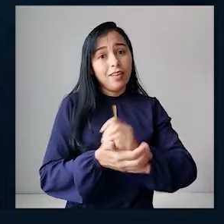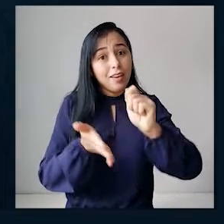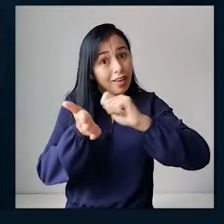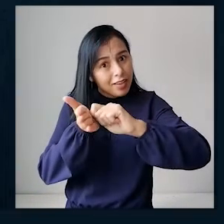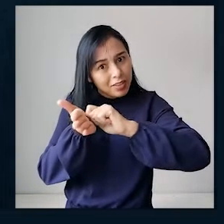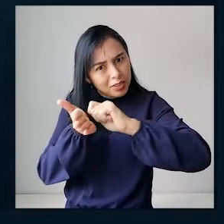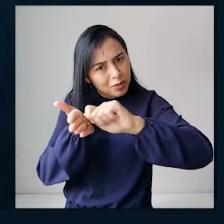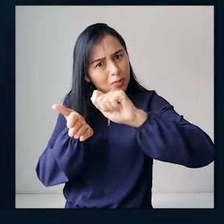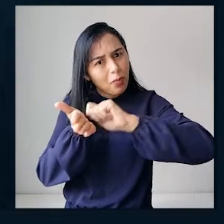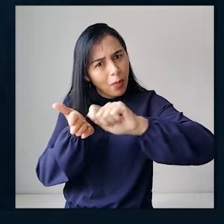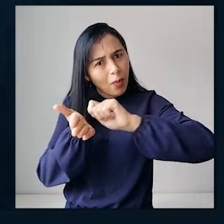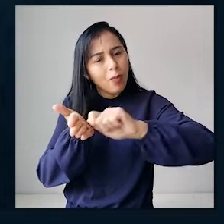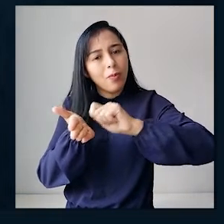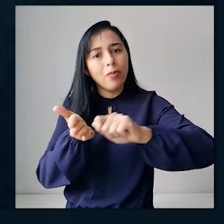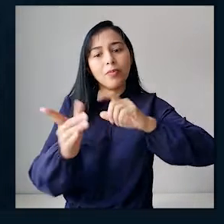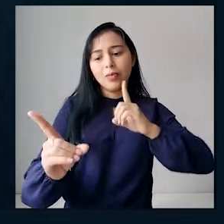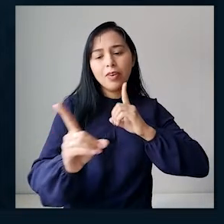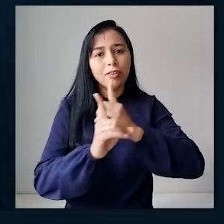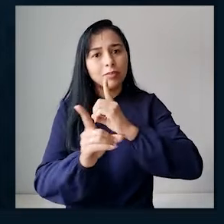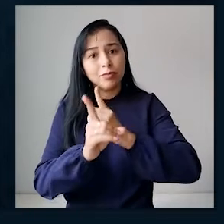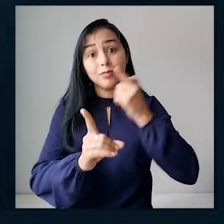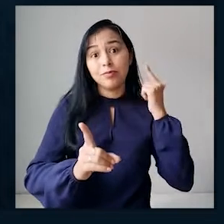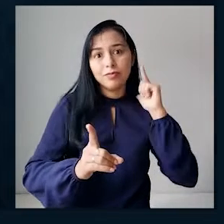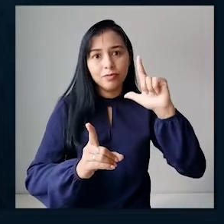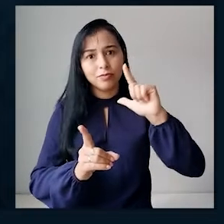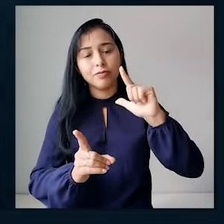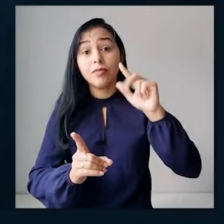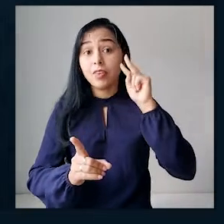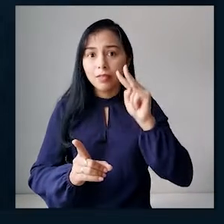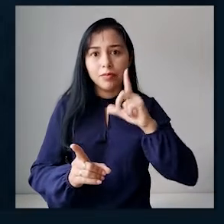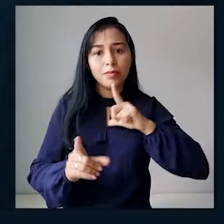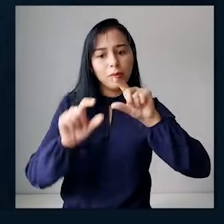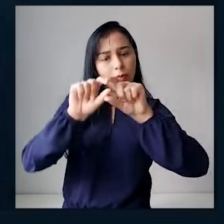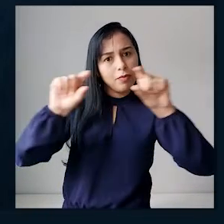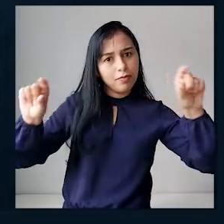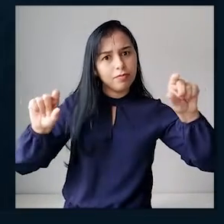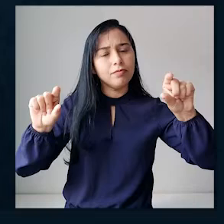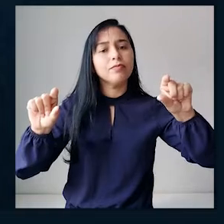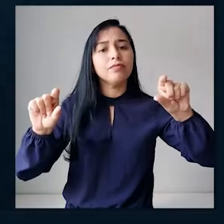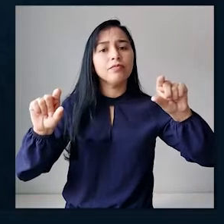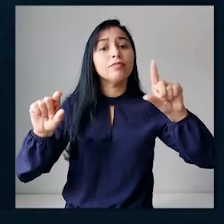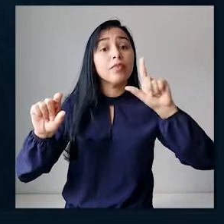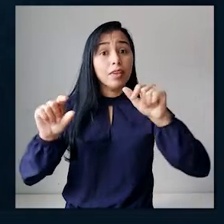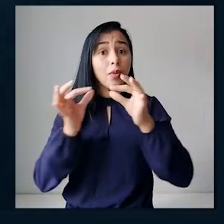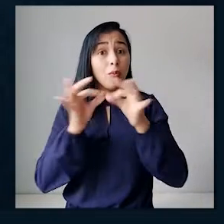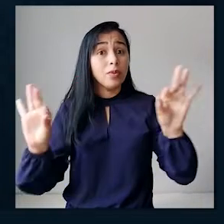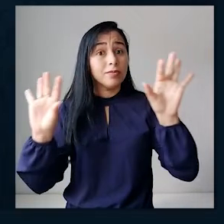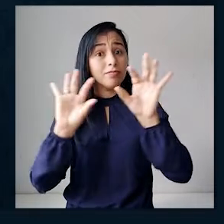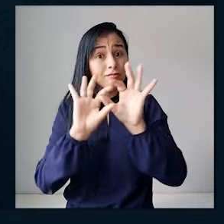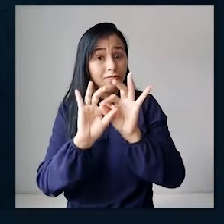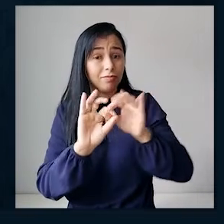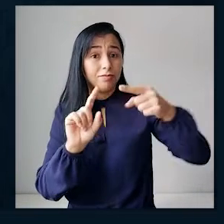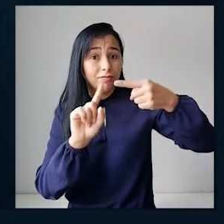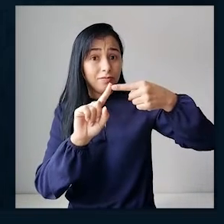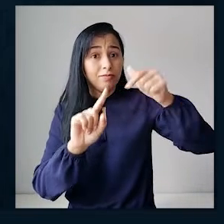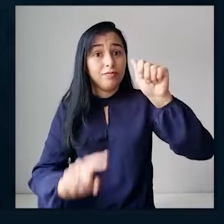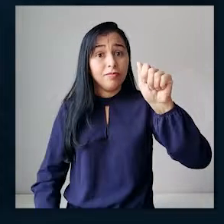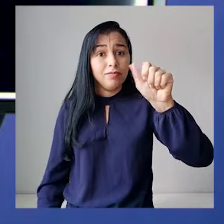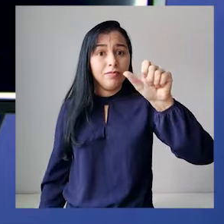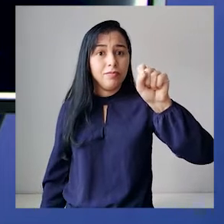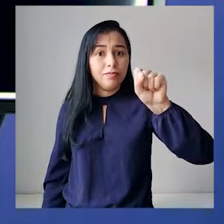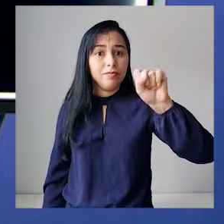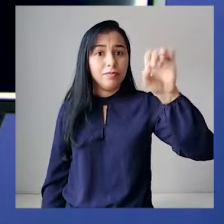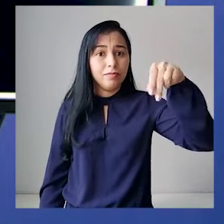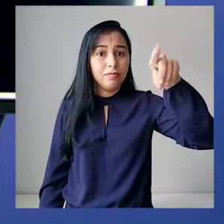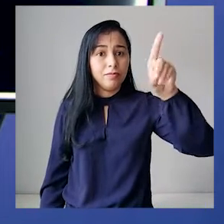ganhou. Nós temos aqui um período composto por uma oração coordenada assindética. Por quê,